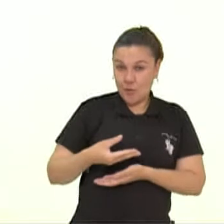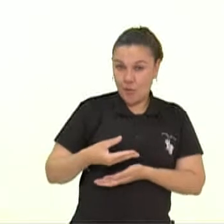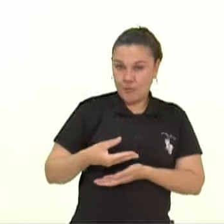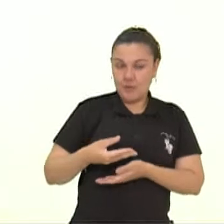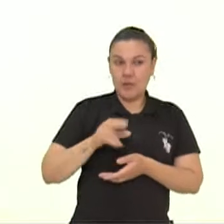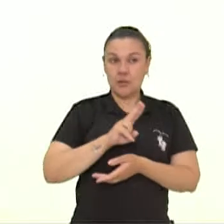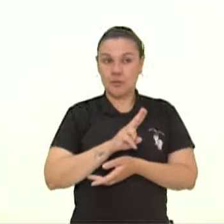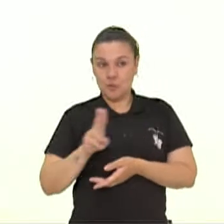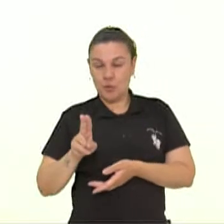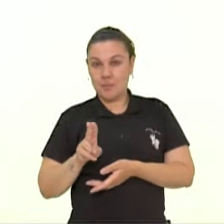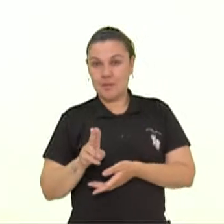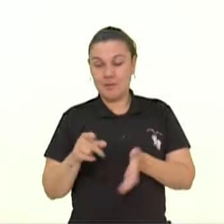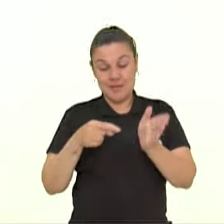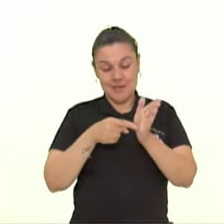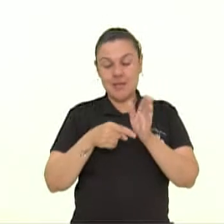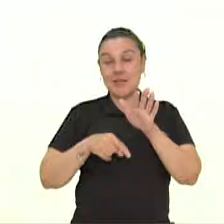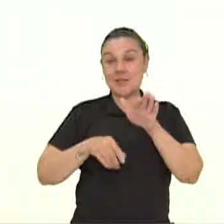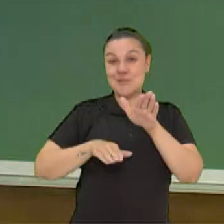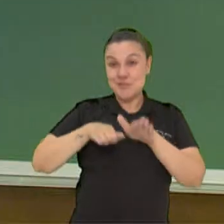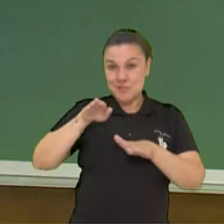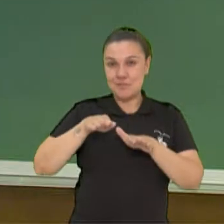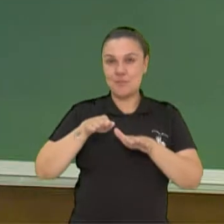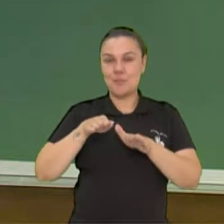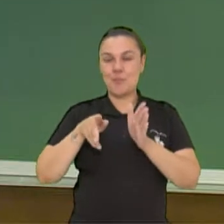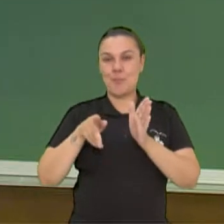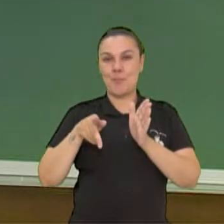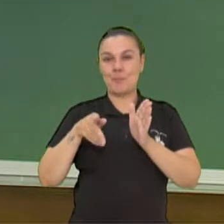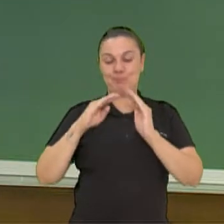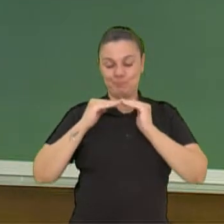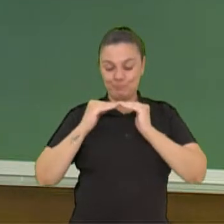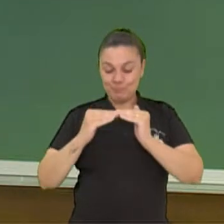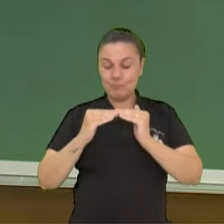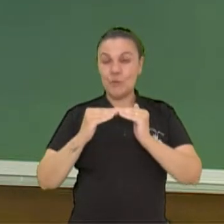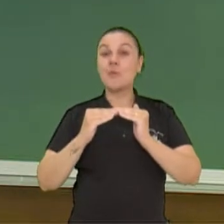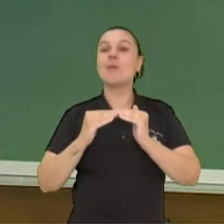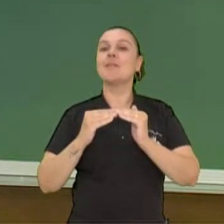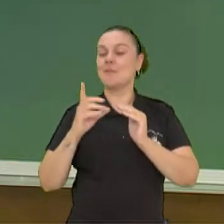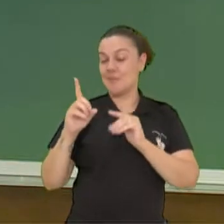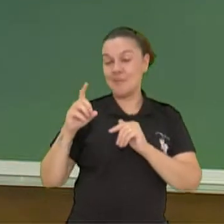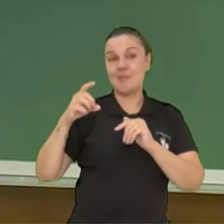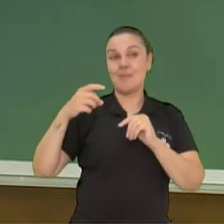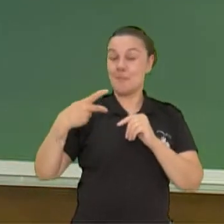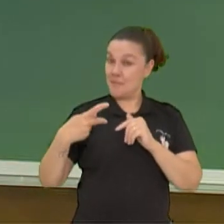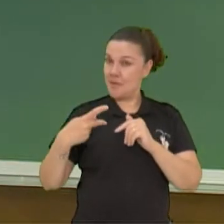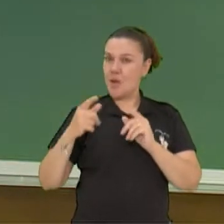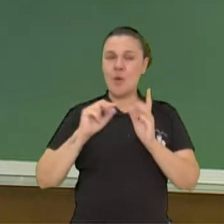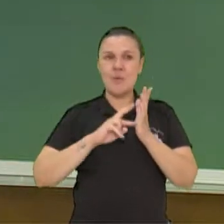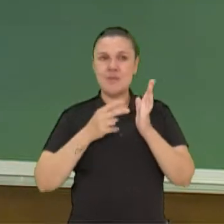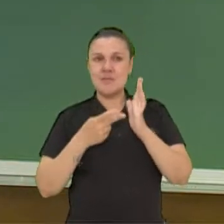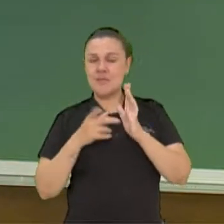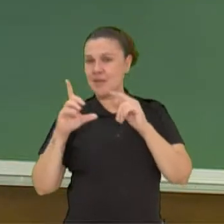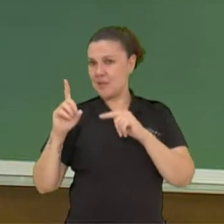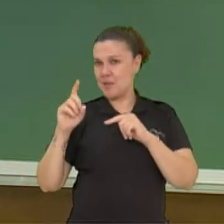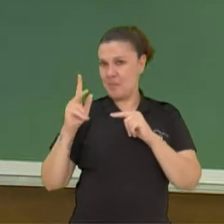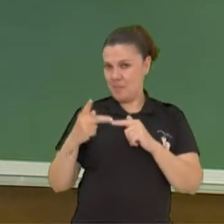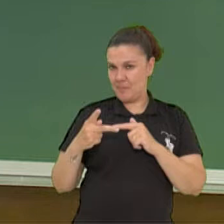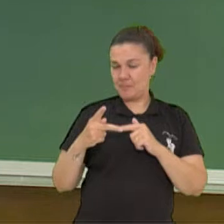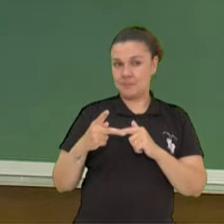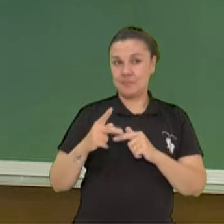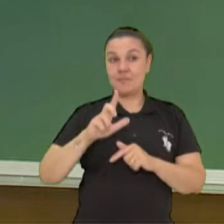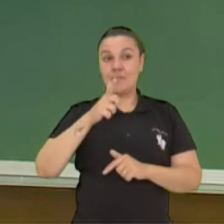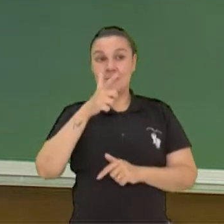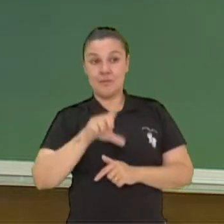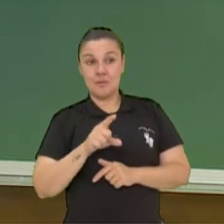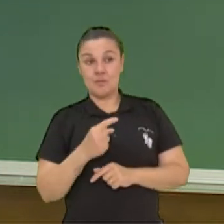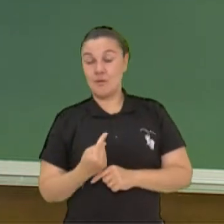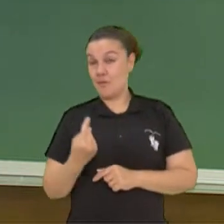dispersão chamada desvio padrão. A partir daí, criou-se o desvio padrão. E o que é o desvio padrão? Ele é calculado a